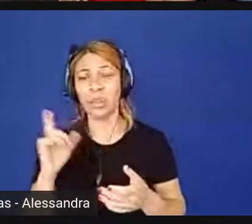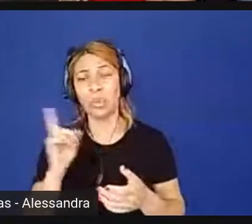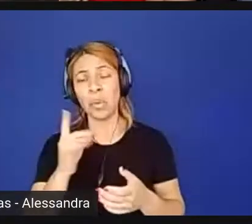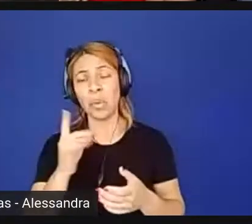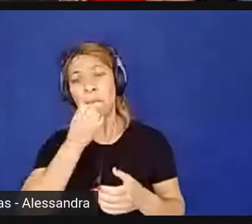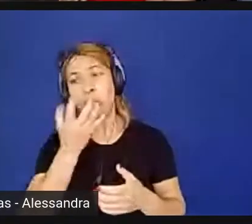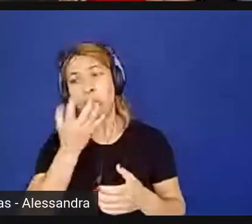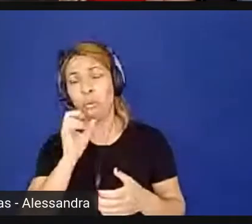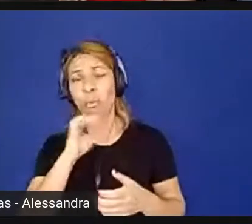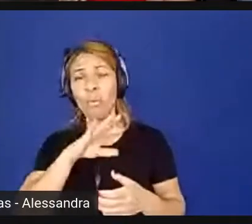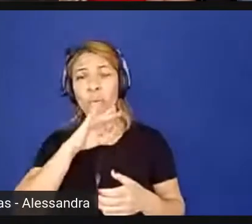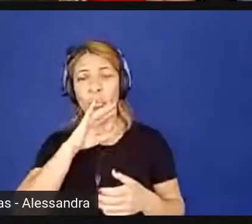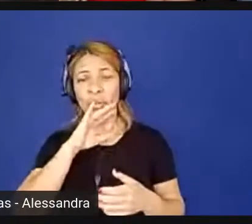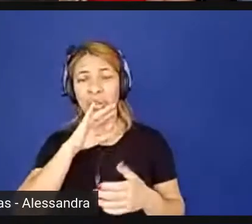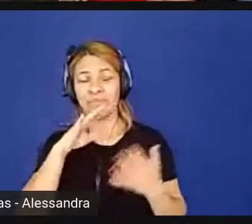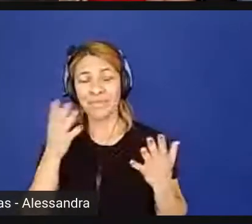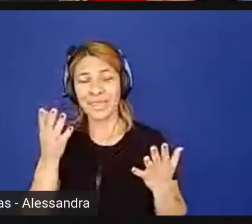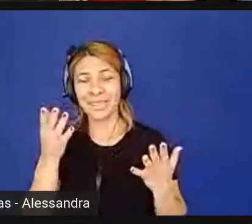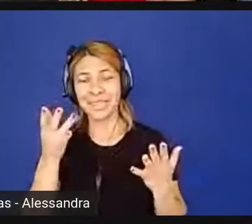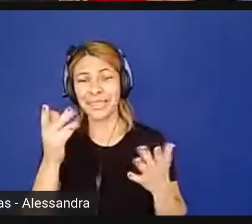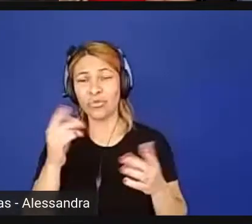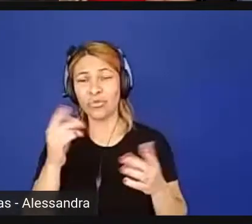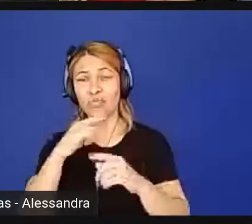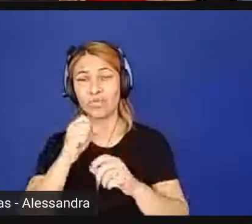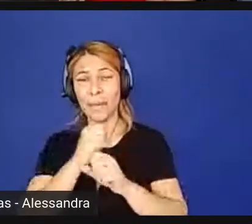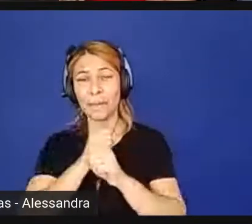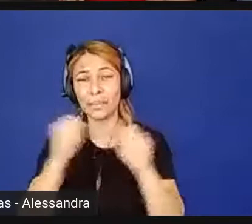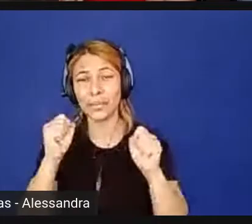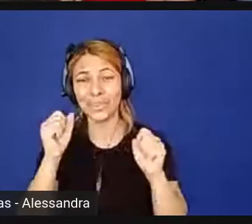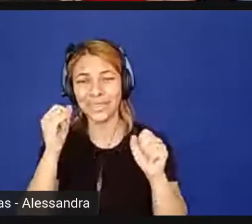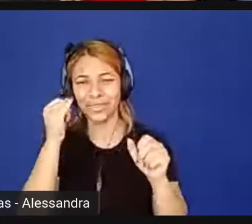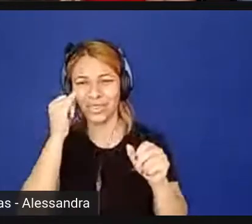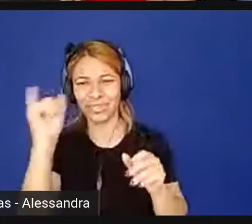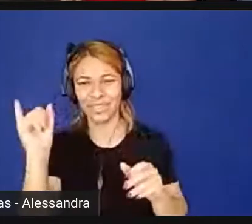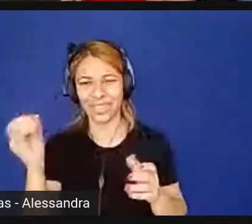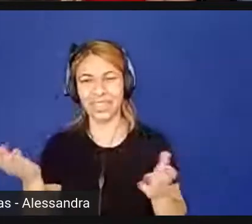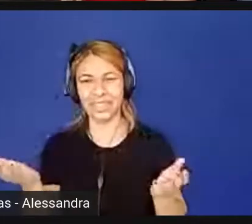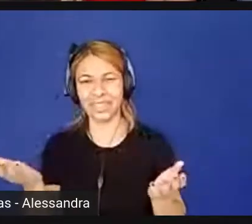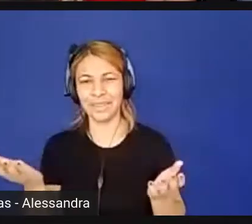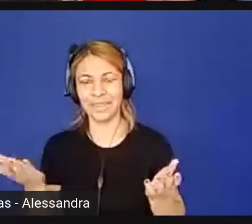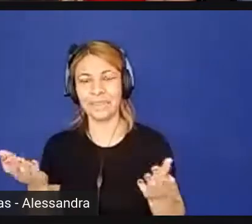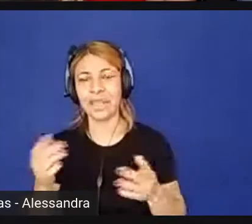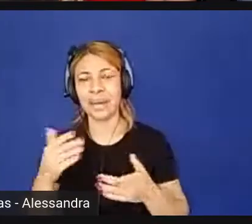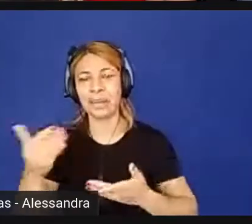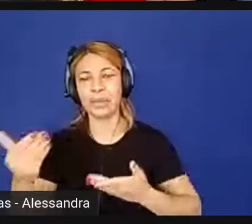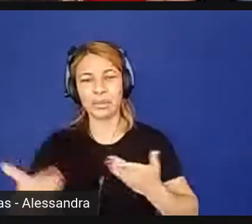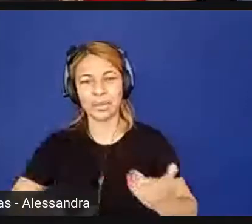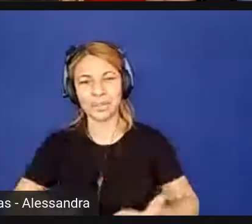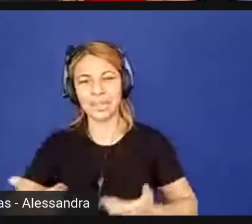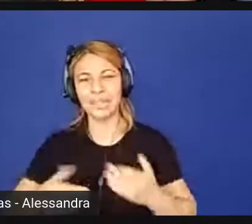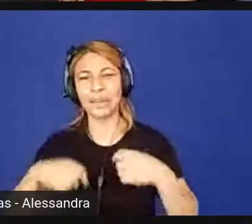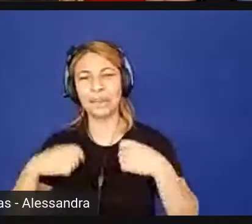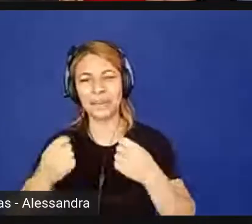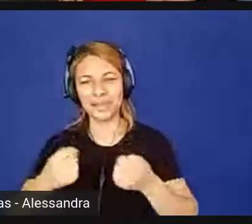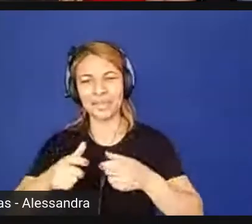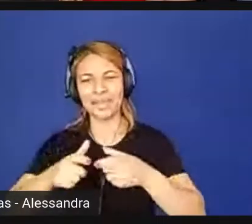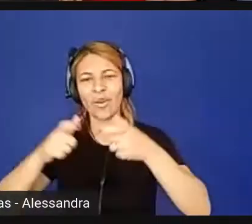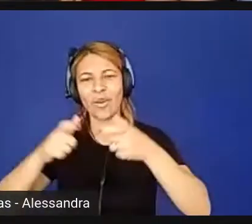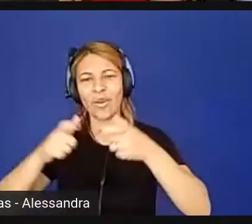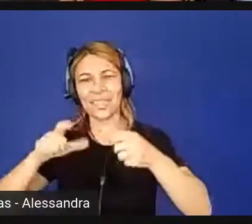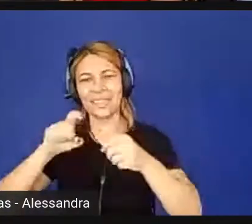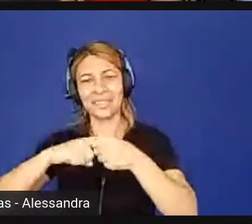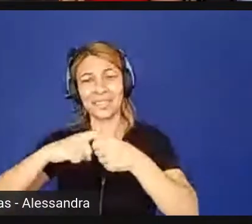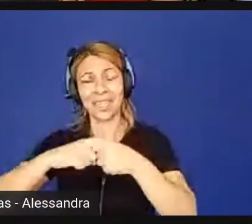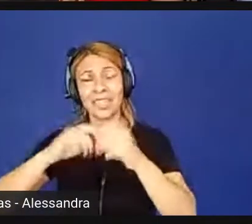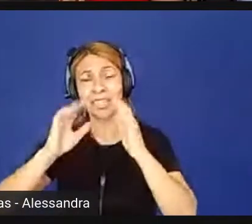é inevitável. Para a entrega de resultados e serviços públicos, vai ter que aumentar a parceria com o setor privado. Isso já está